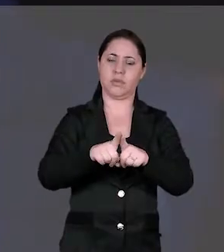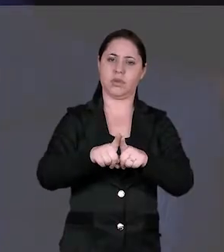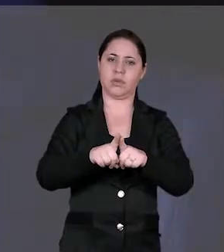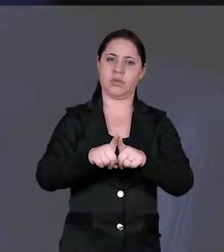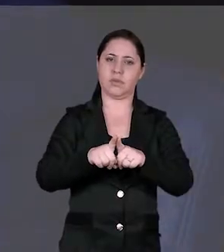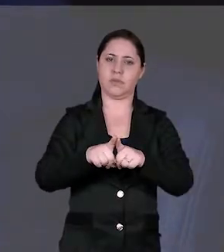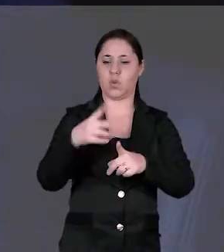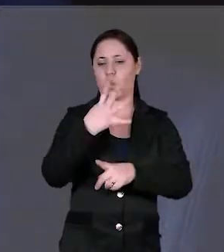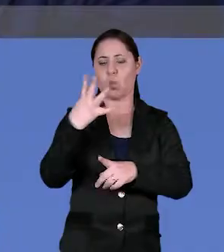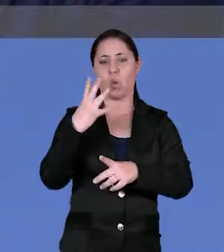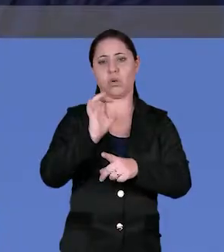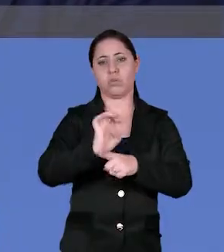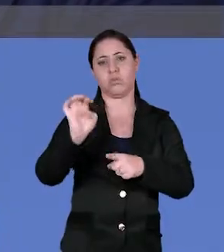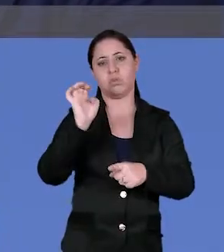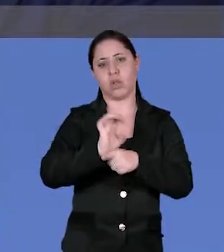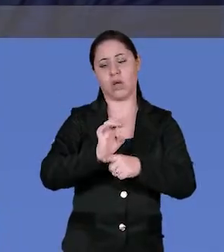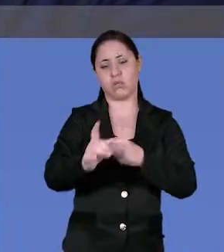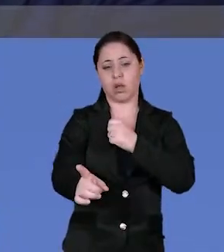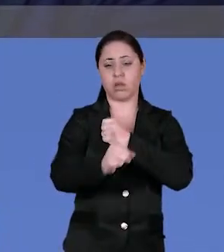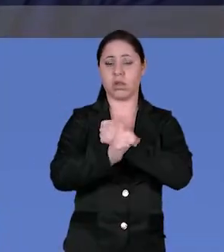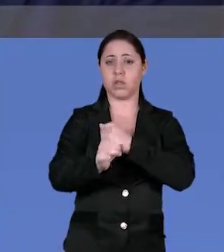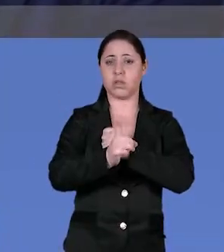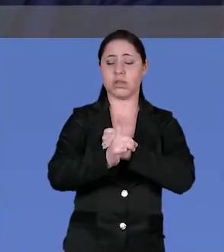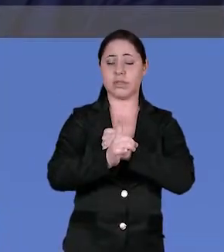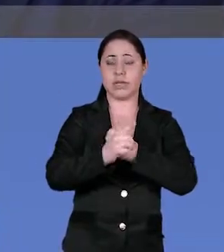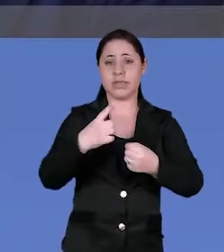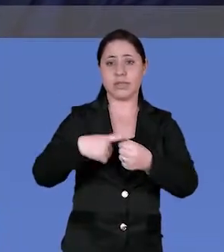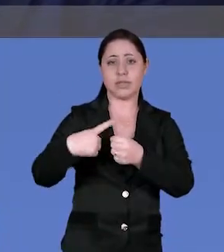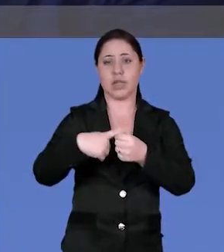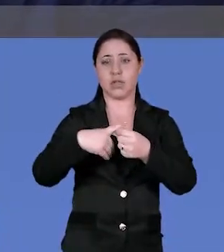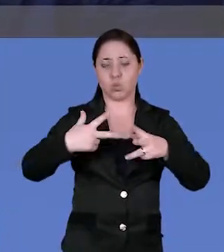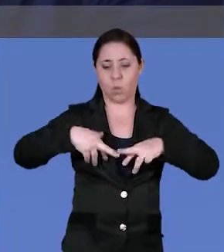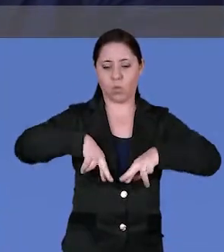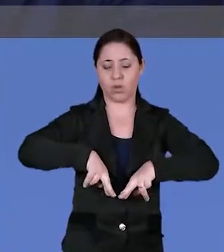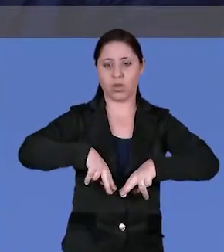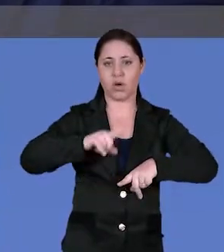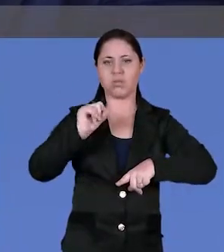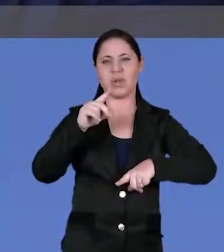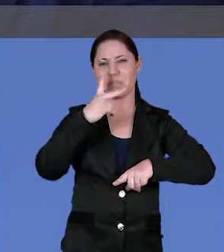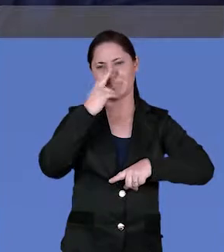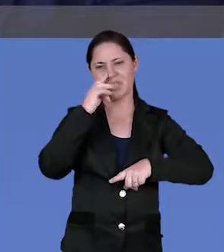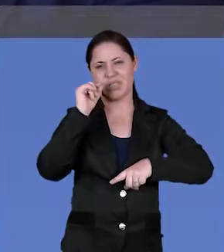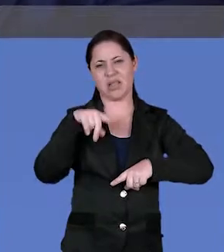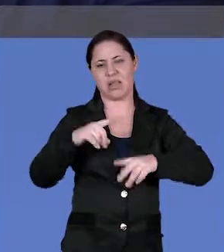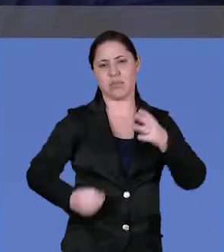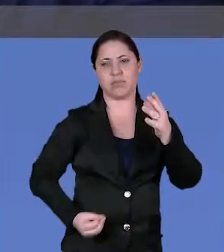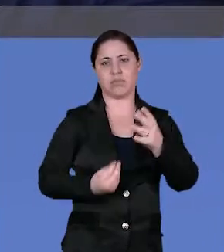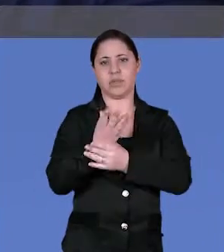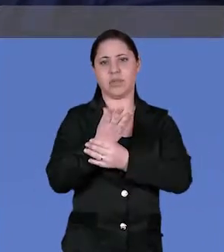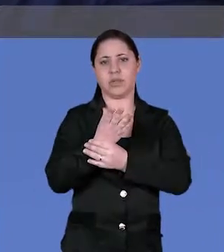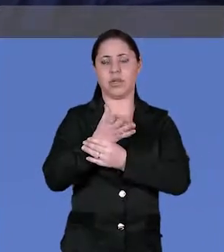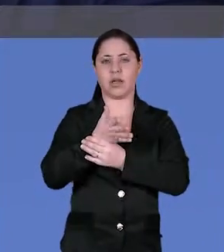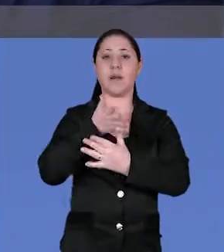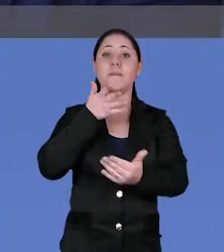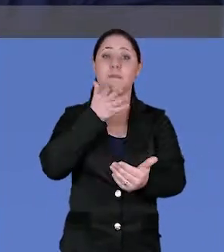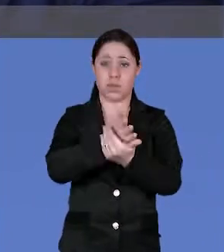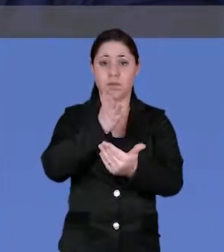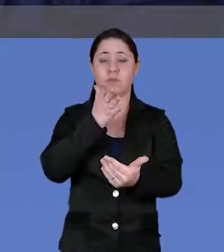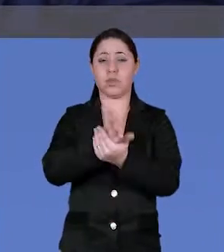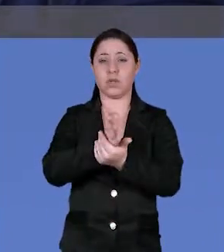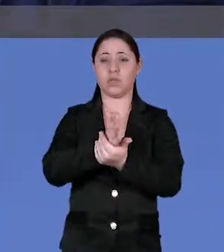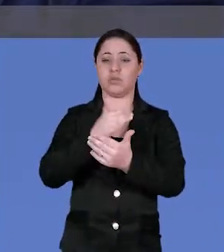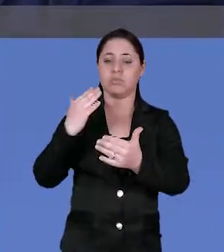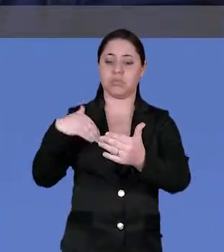4 estados. E eu me sinto honrado em poder presidir o Parlasul nesse biênio, e com isso nós temos um